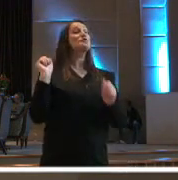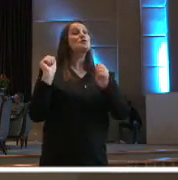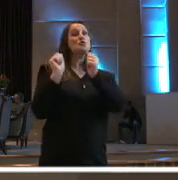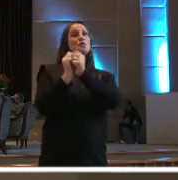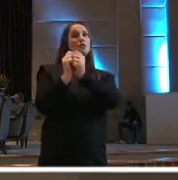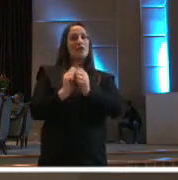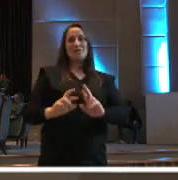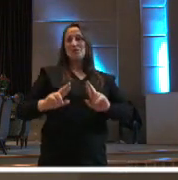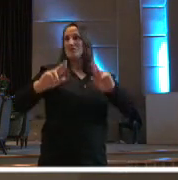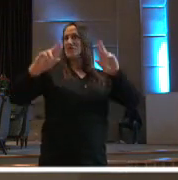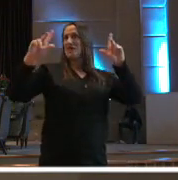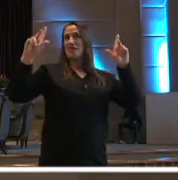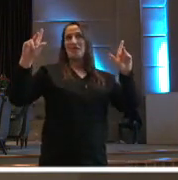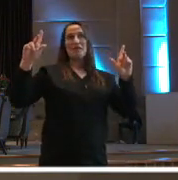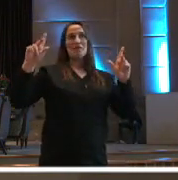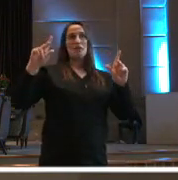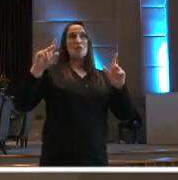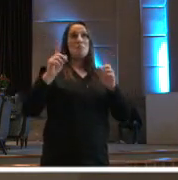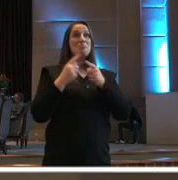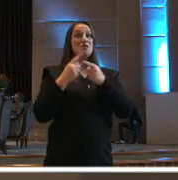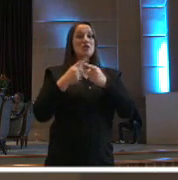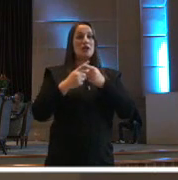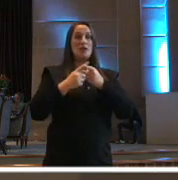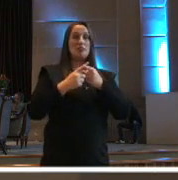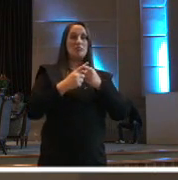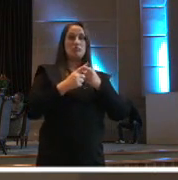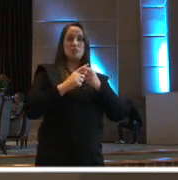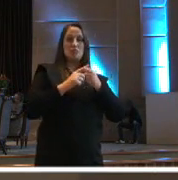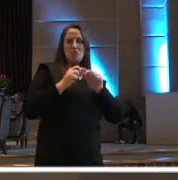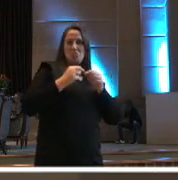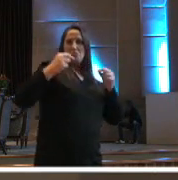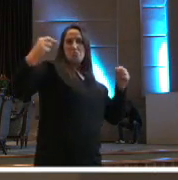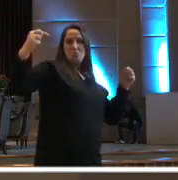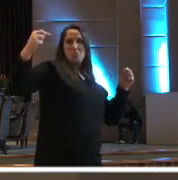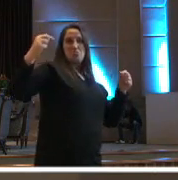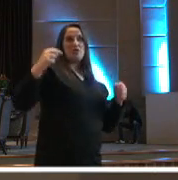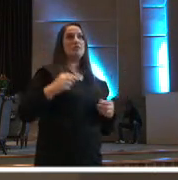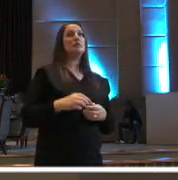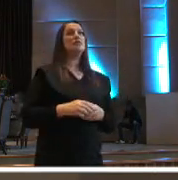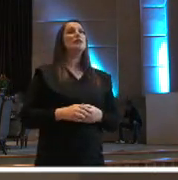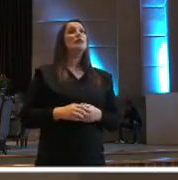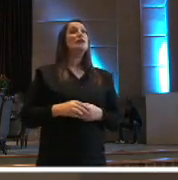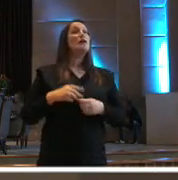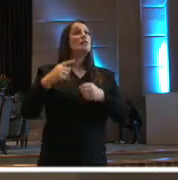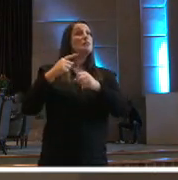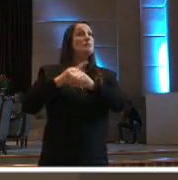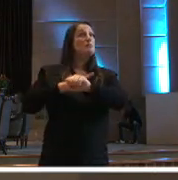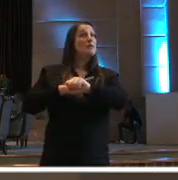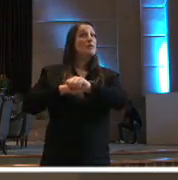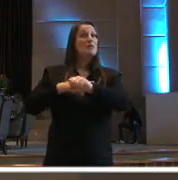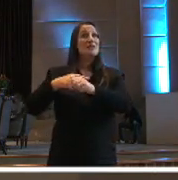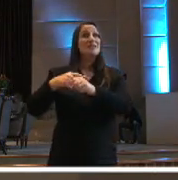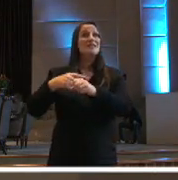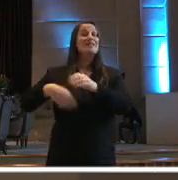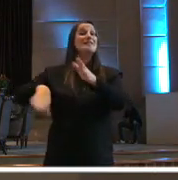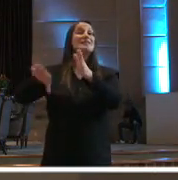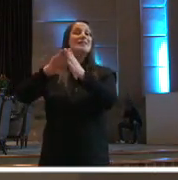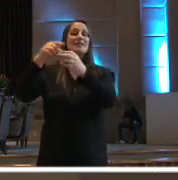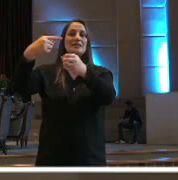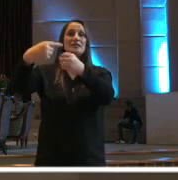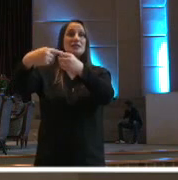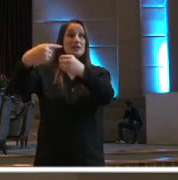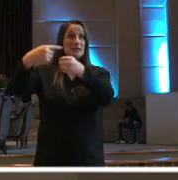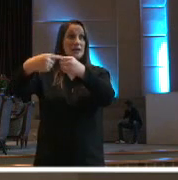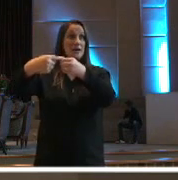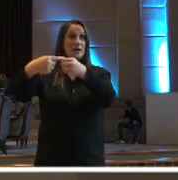diferente de todas as outras, pelo tamanho dela. E quando ele chega naquela região, não é,